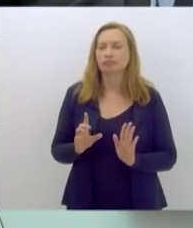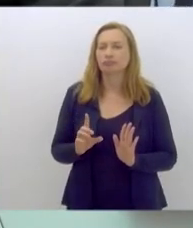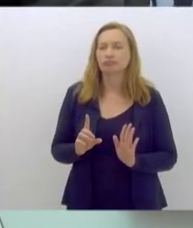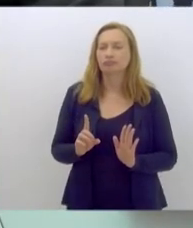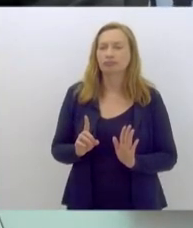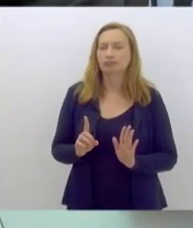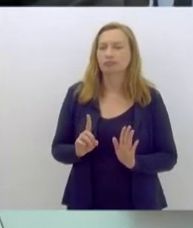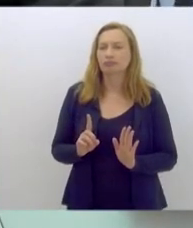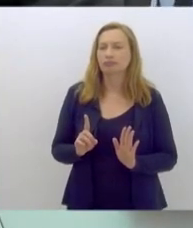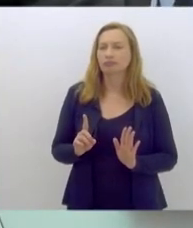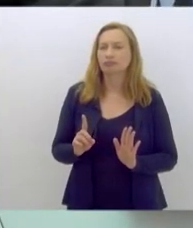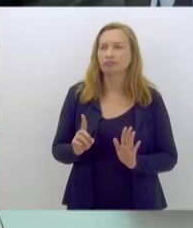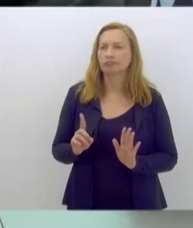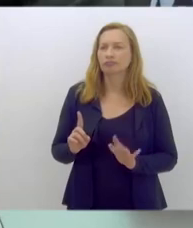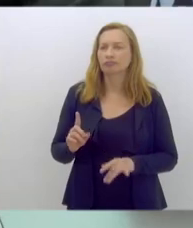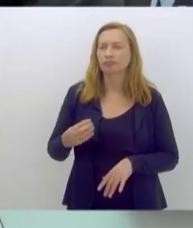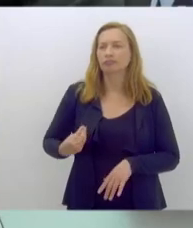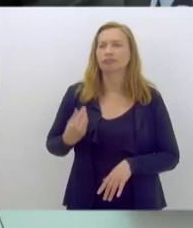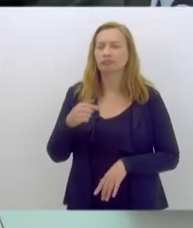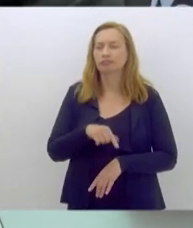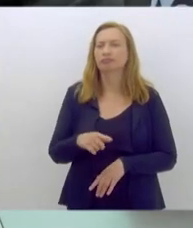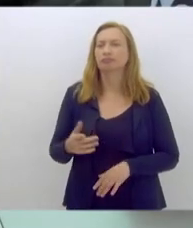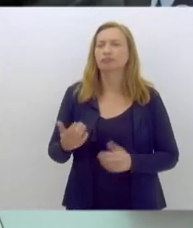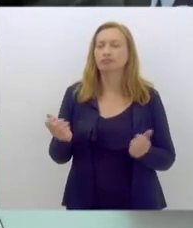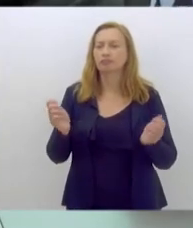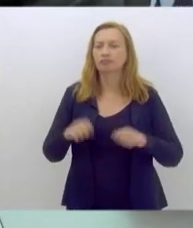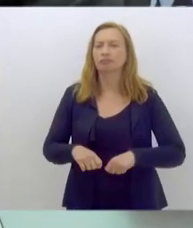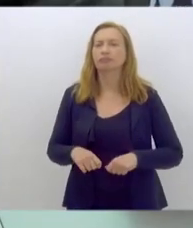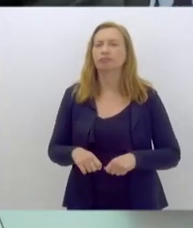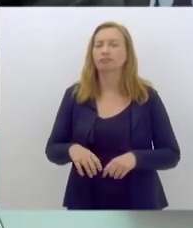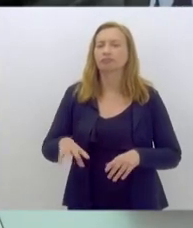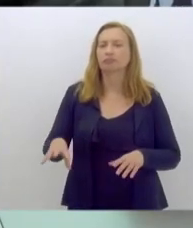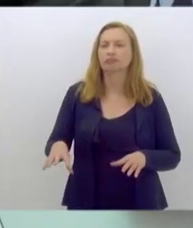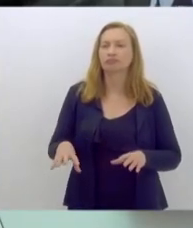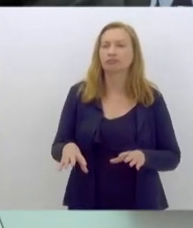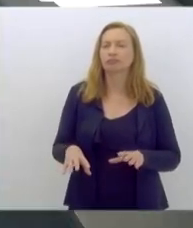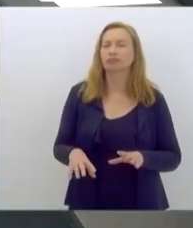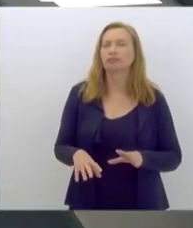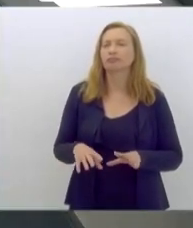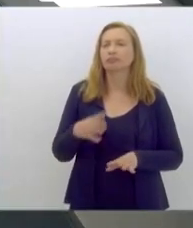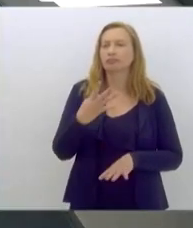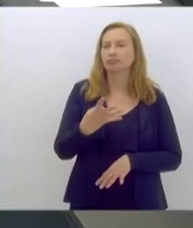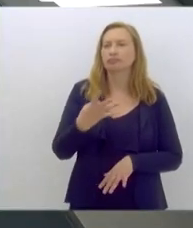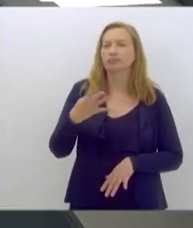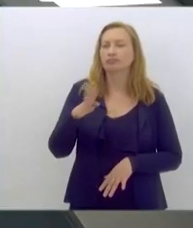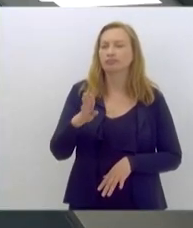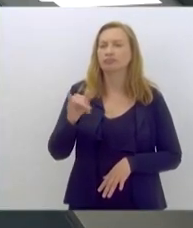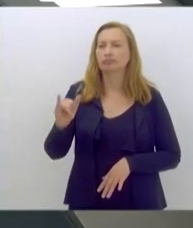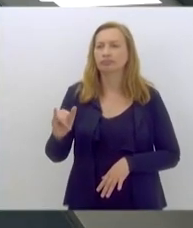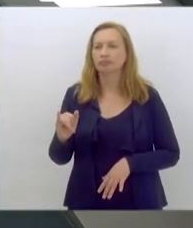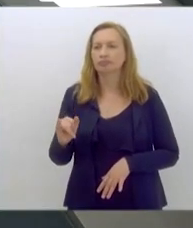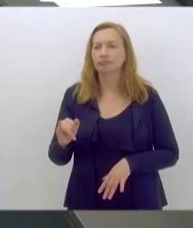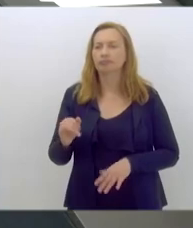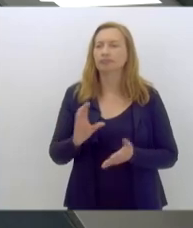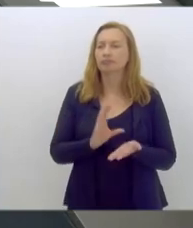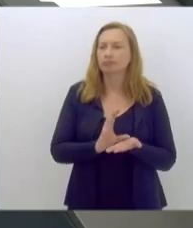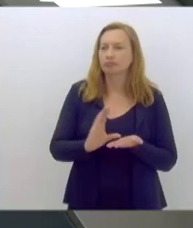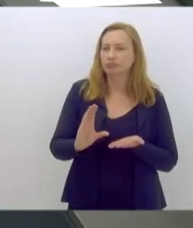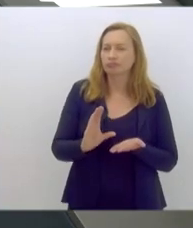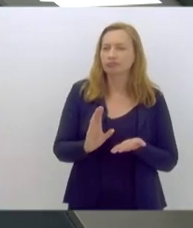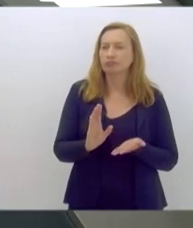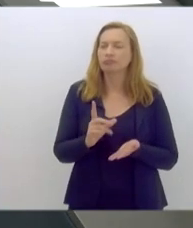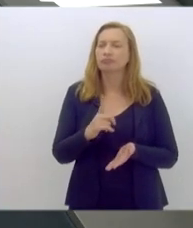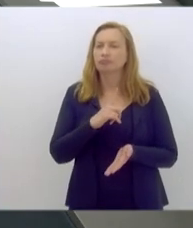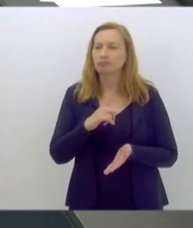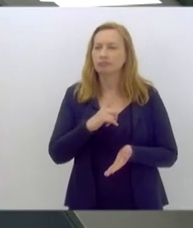que você não tava aqui a gente tem uma possibilidade de um crédito adicional de quatro B porque é recursos que vai sobrar desse ano que você não